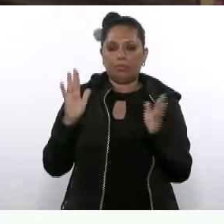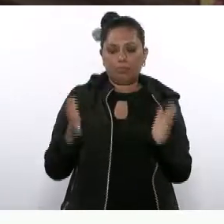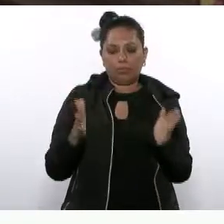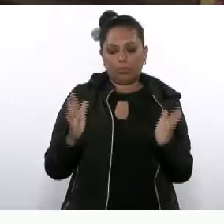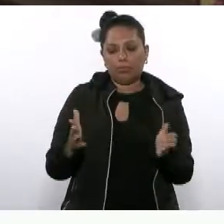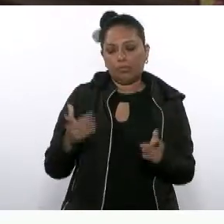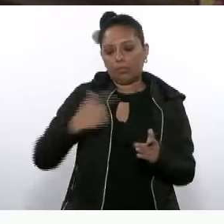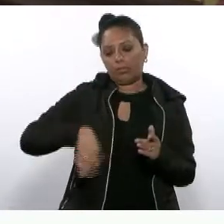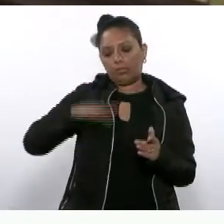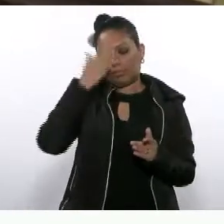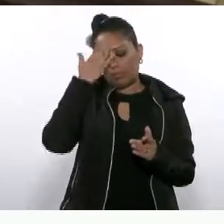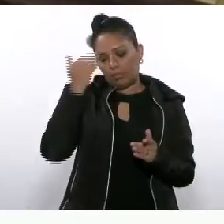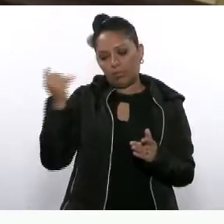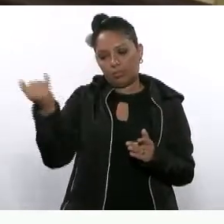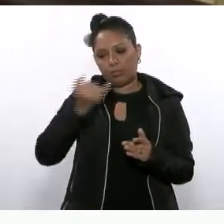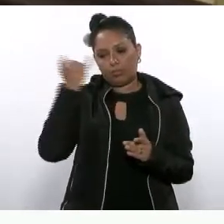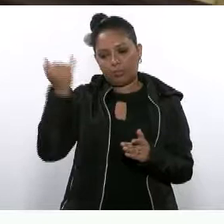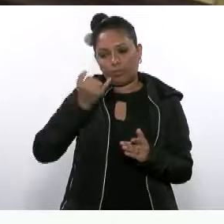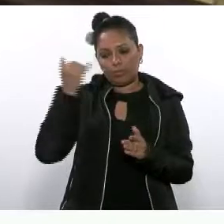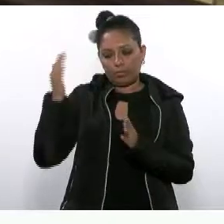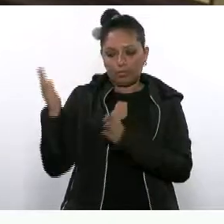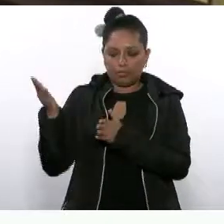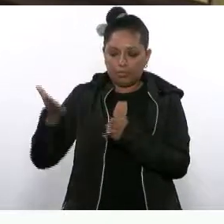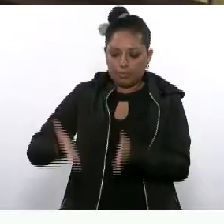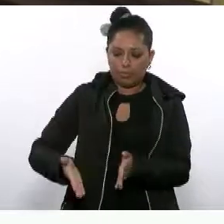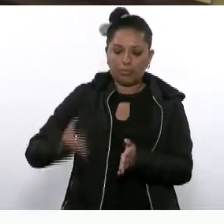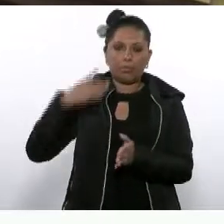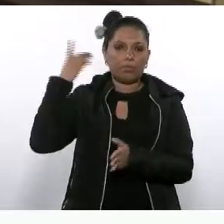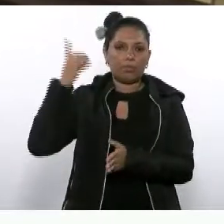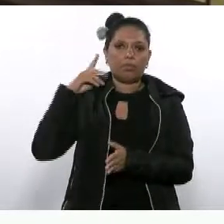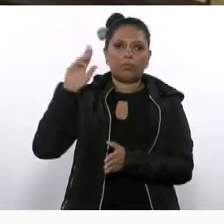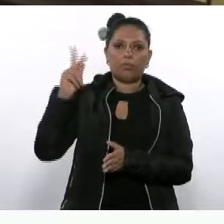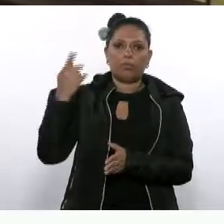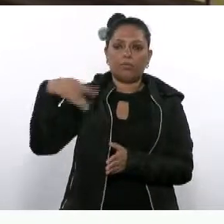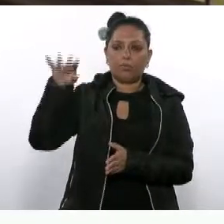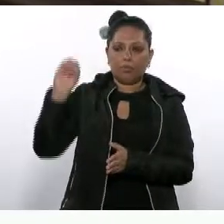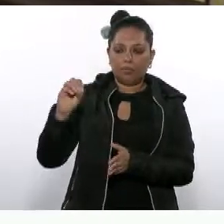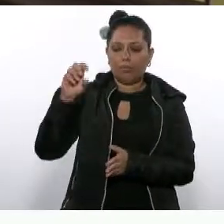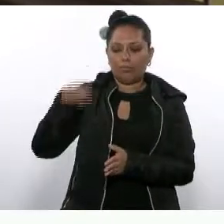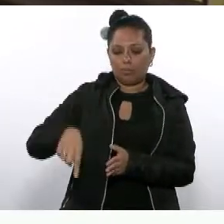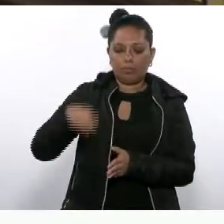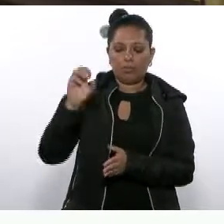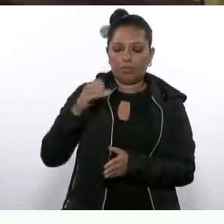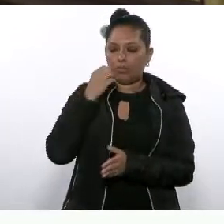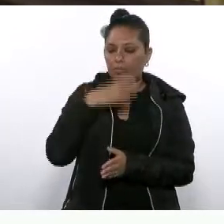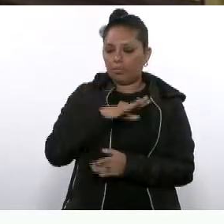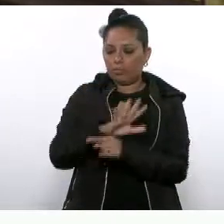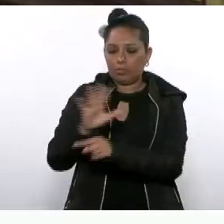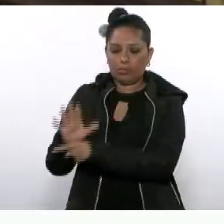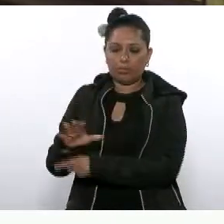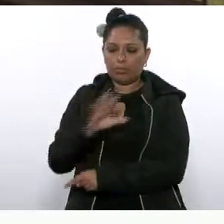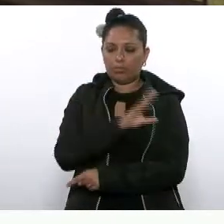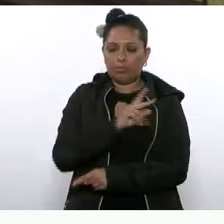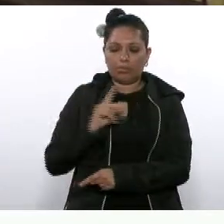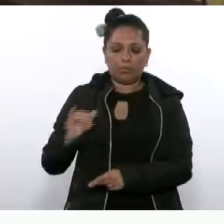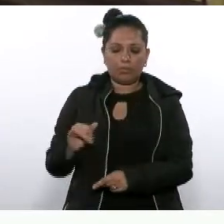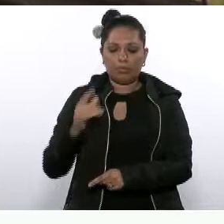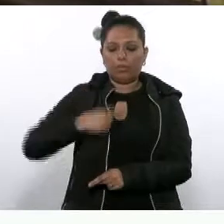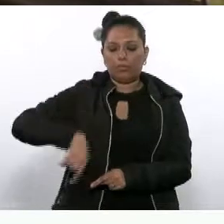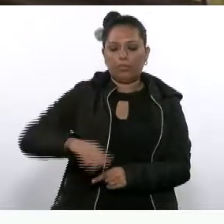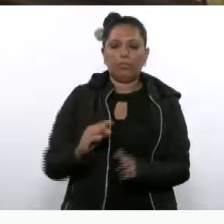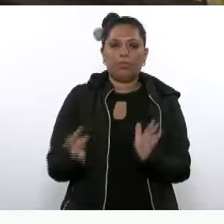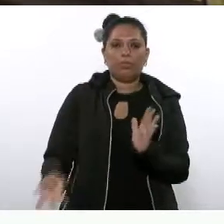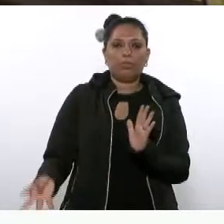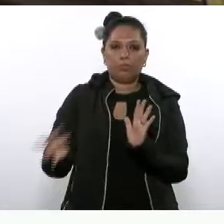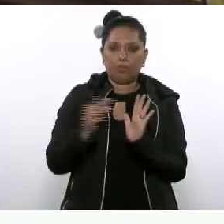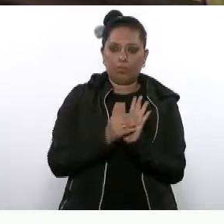da importância da presença dele, o quanto ele contribuiu com essa CPI. Então, vamos colocar